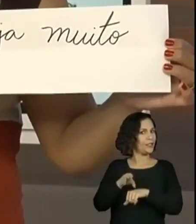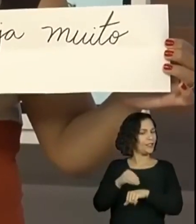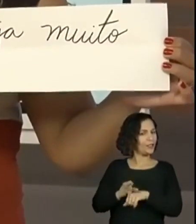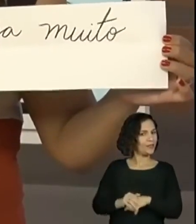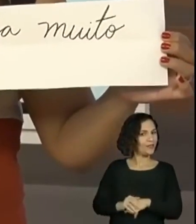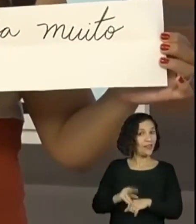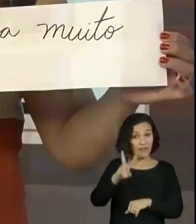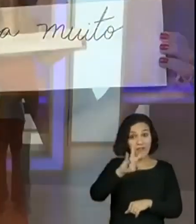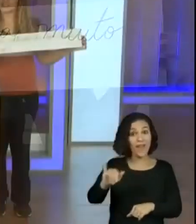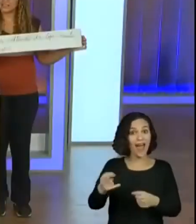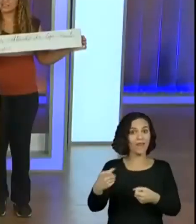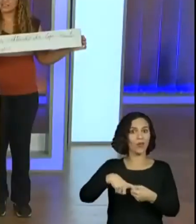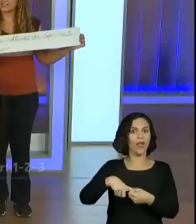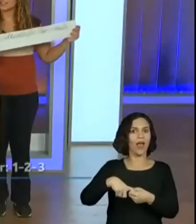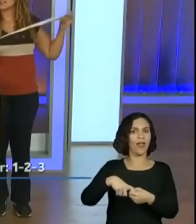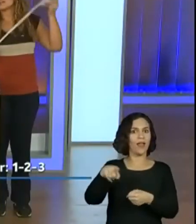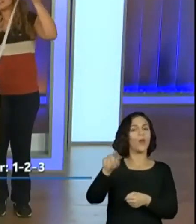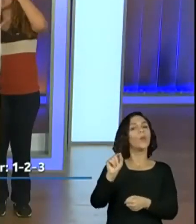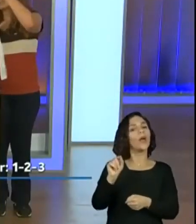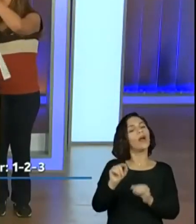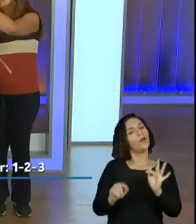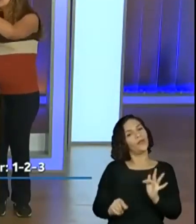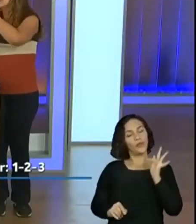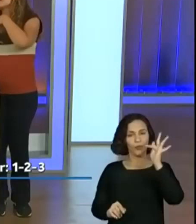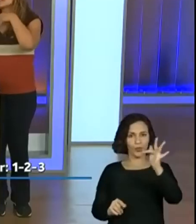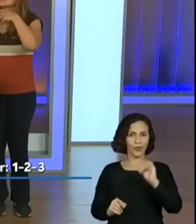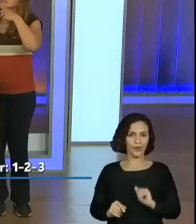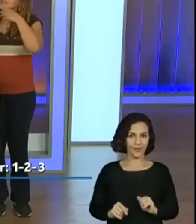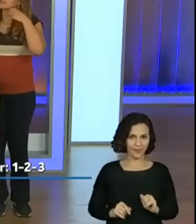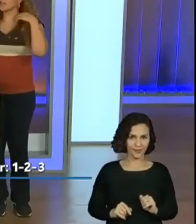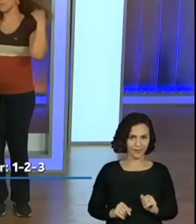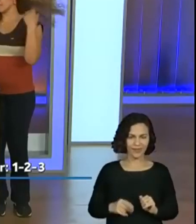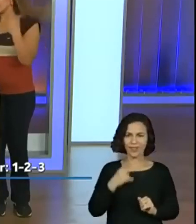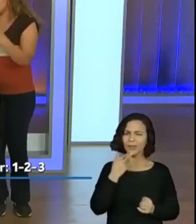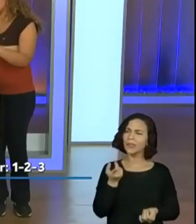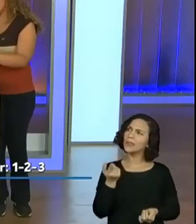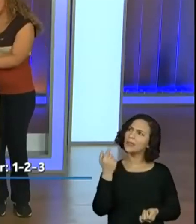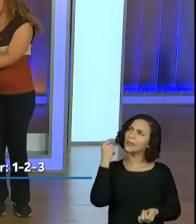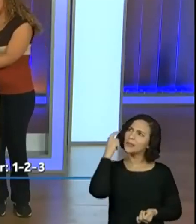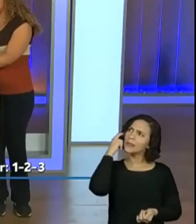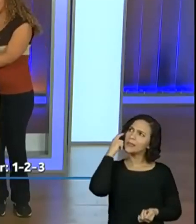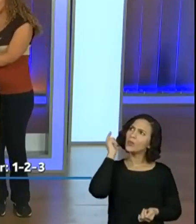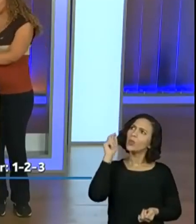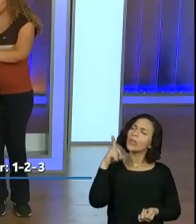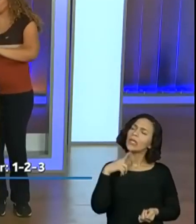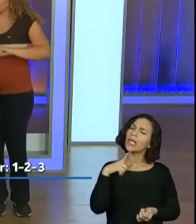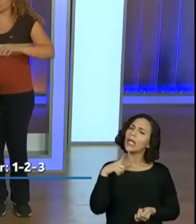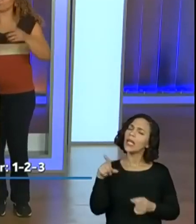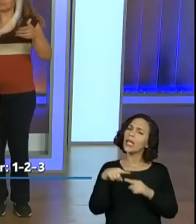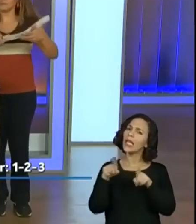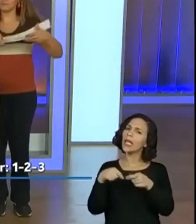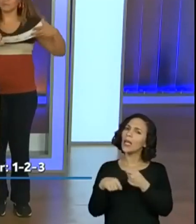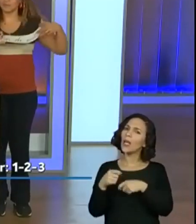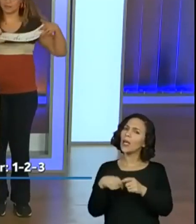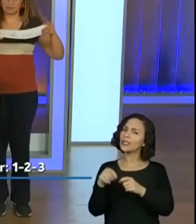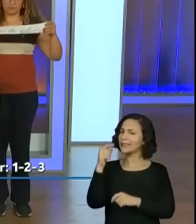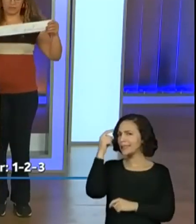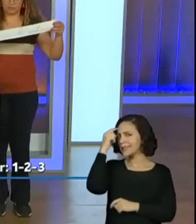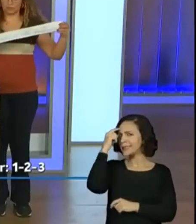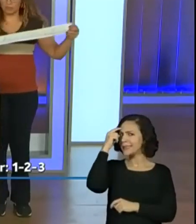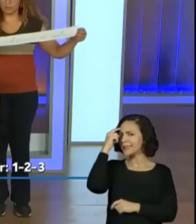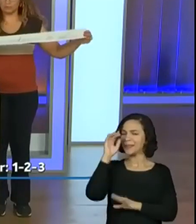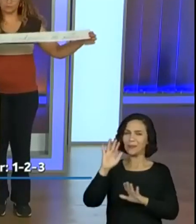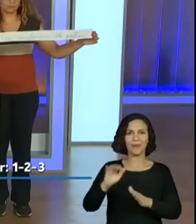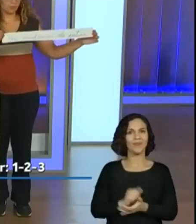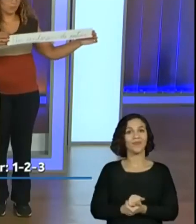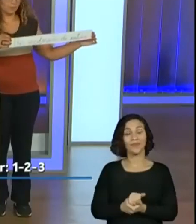aí? Futuro, futuro. Senão eu ia falar o que que teve Vamos nessa lá, loja, né? Né? Vamos lá.